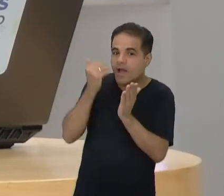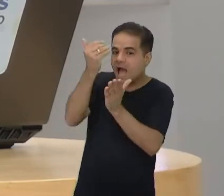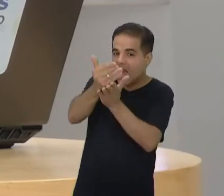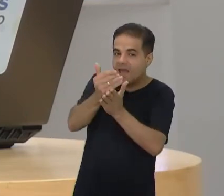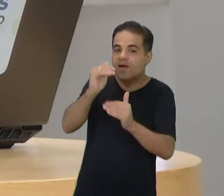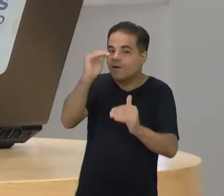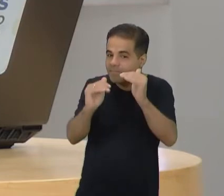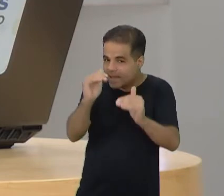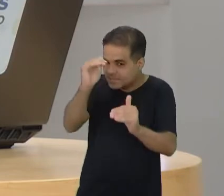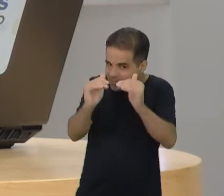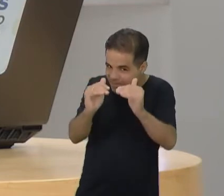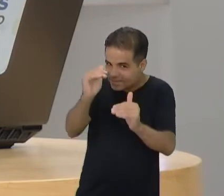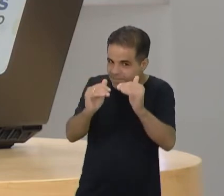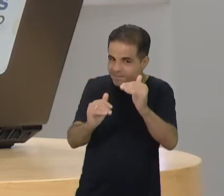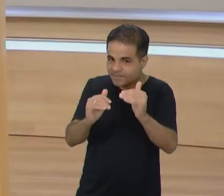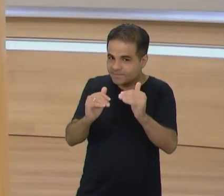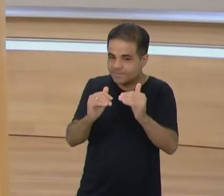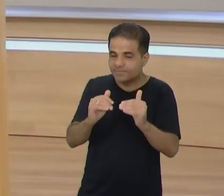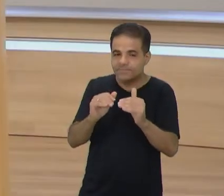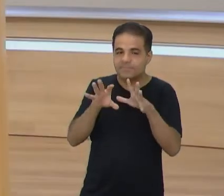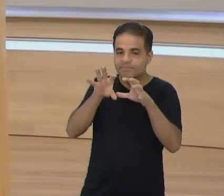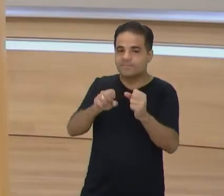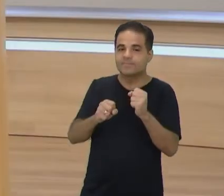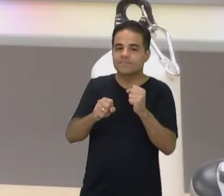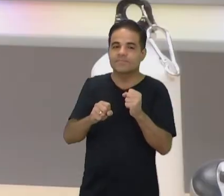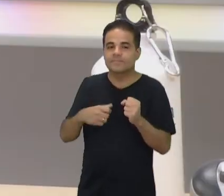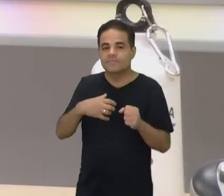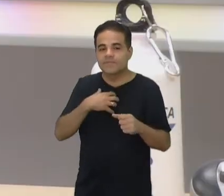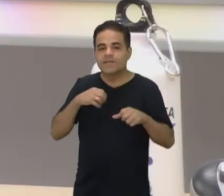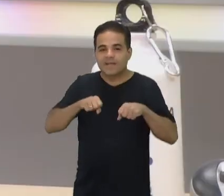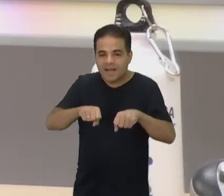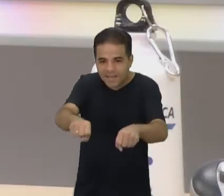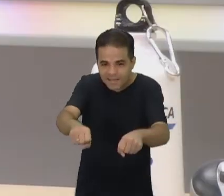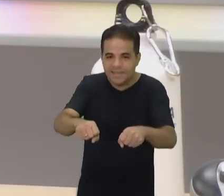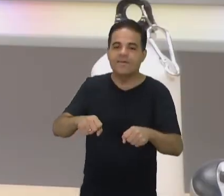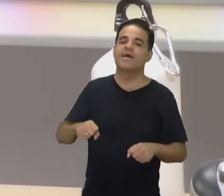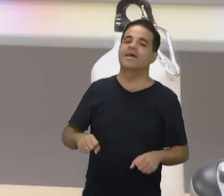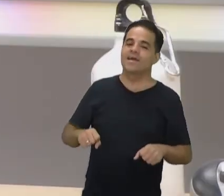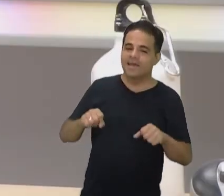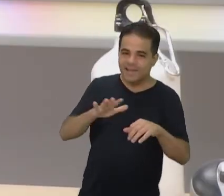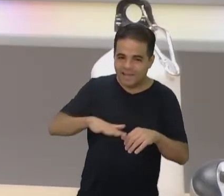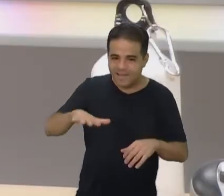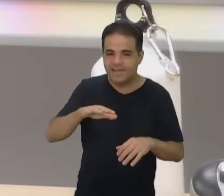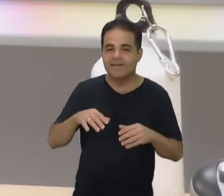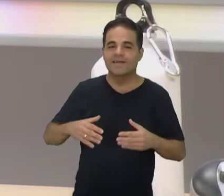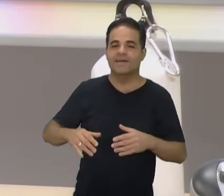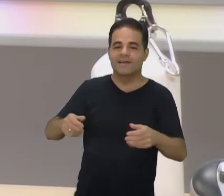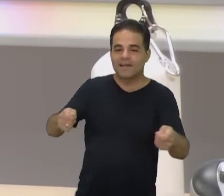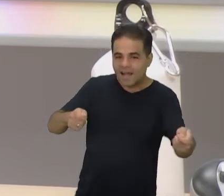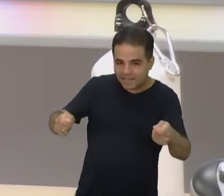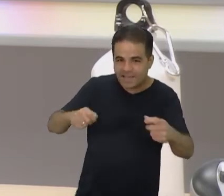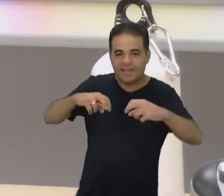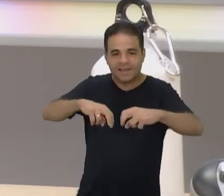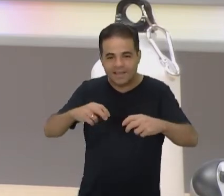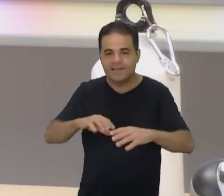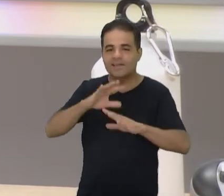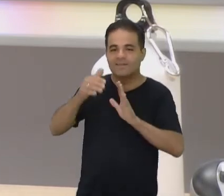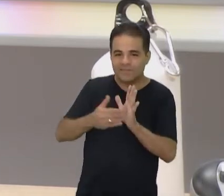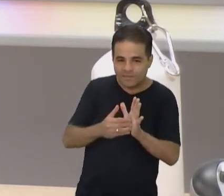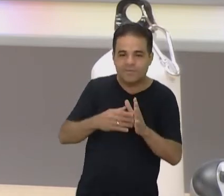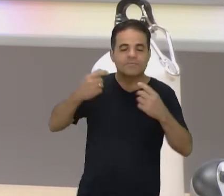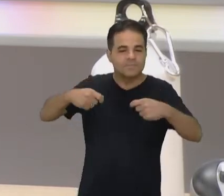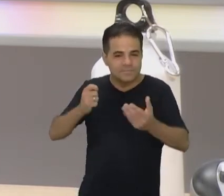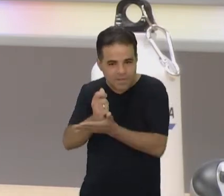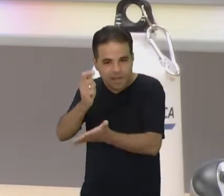é uma média, tá? Não é... E não pegou também coisas do tipo carrinho, bebê conforto, não. banheira, coisas além que você